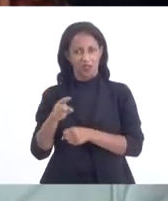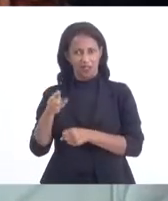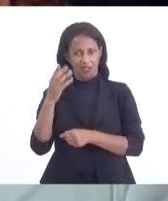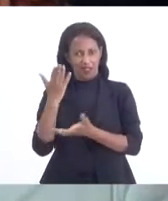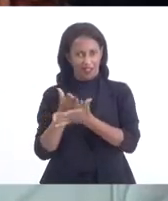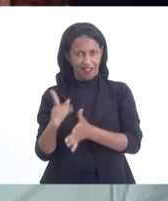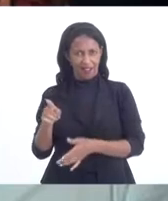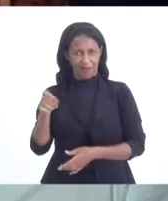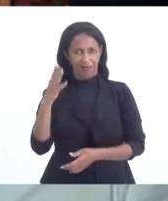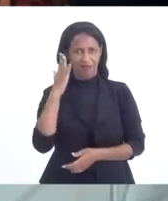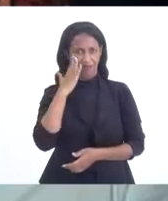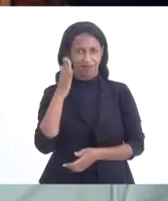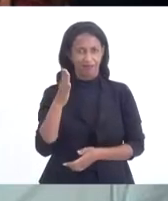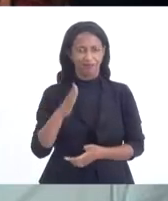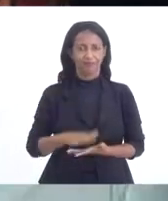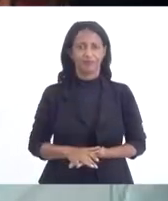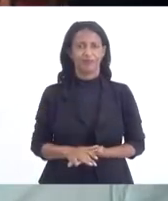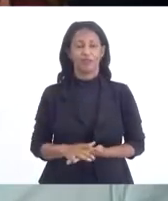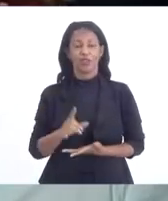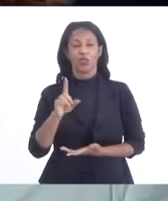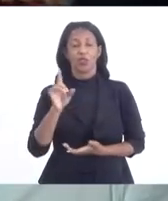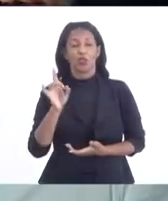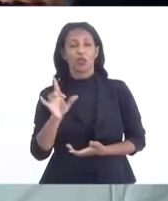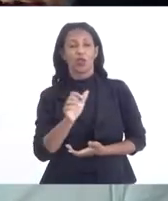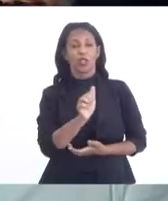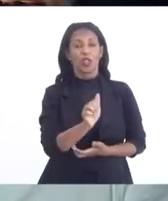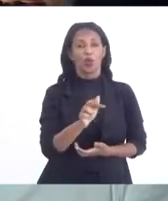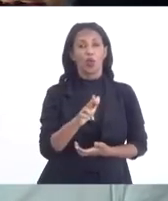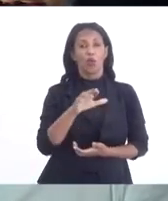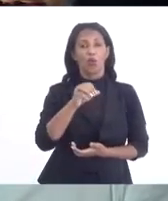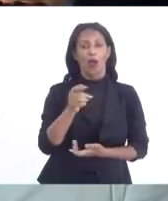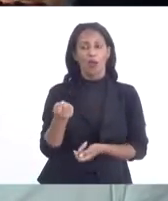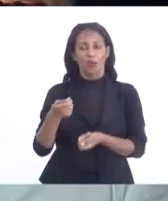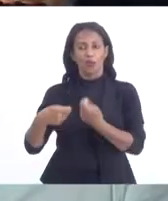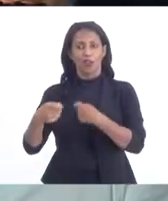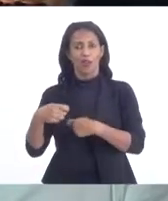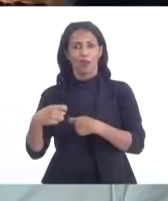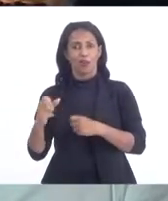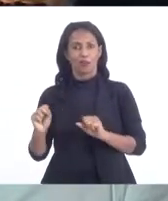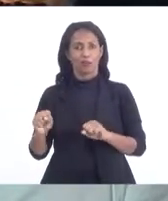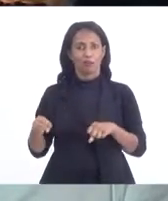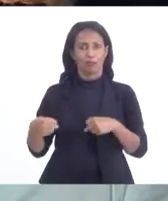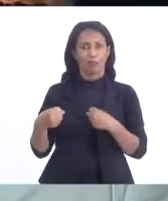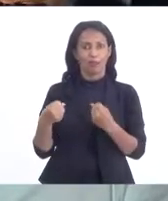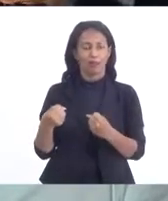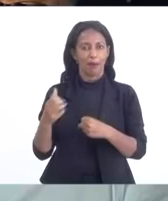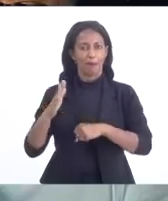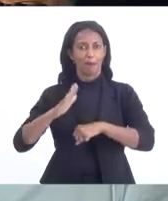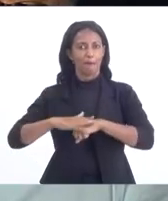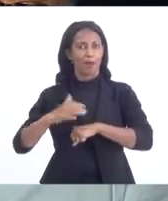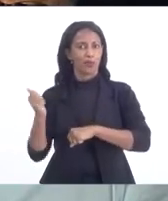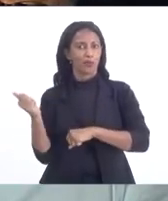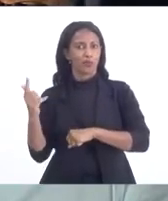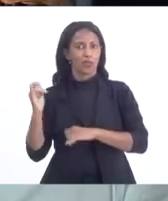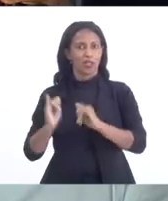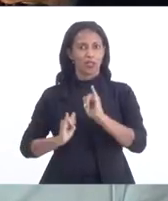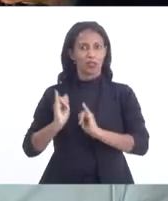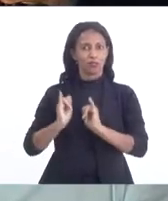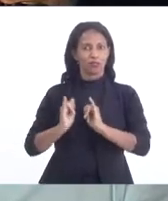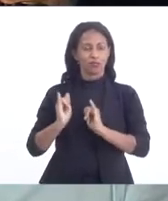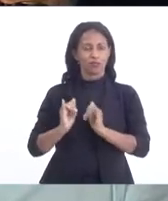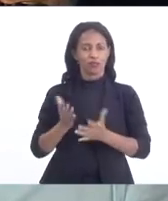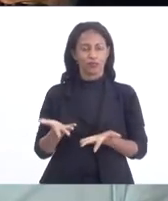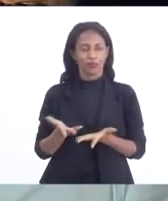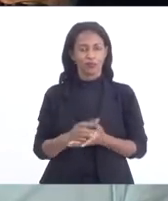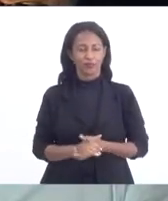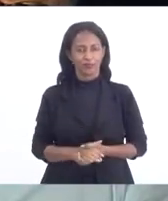disso. Só que o agronegócio do Estado do Rio de Janeiro tem um potencial muito maior do que a indústria do petróleo, que está